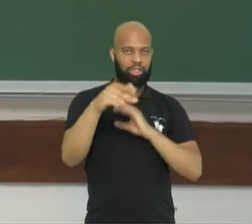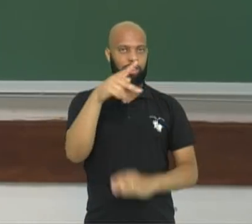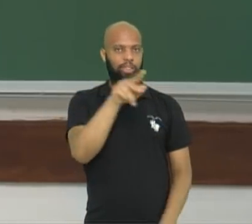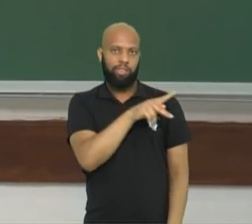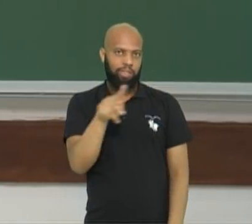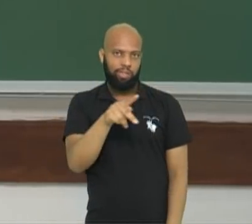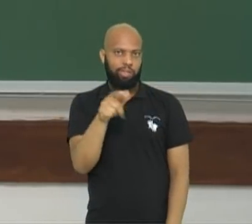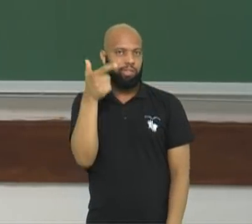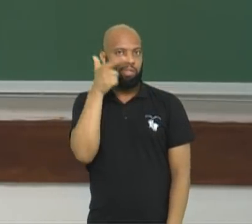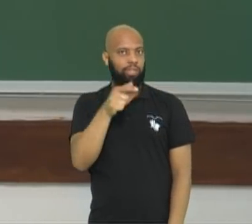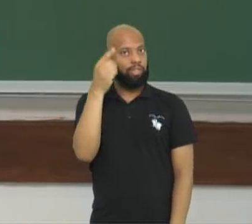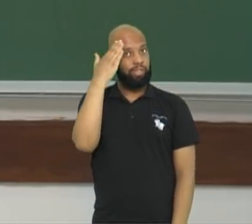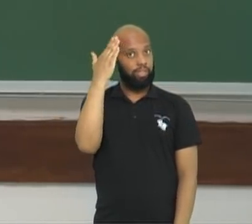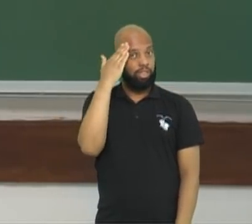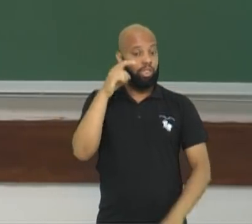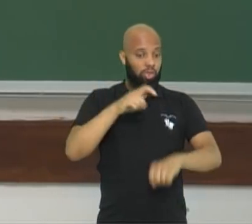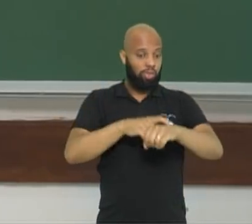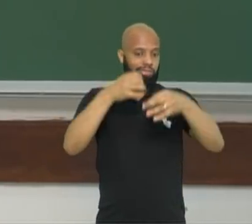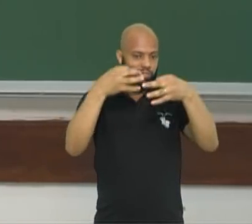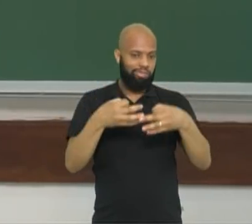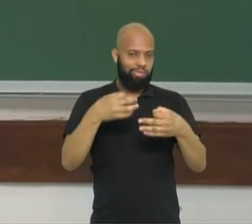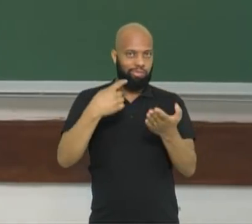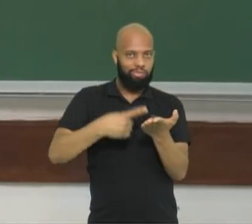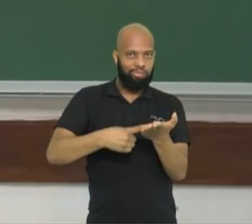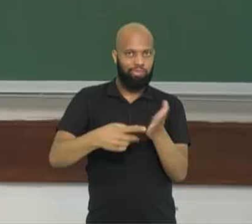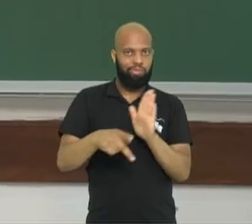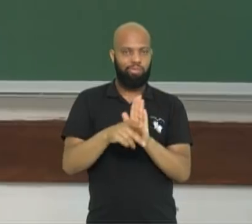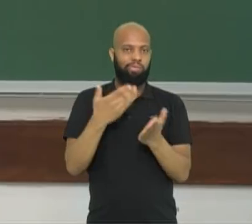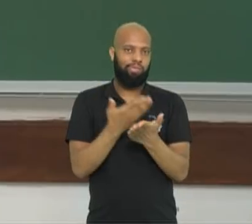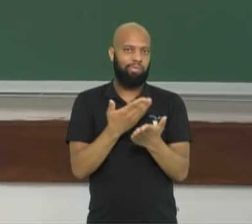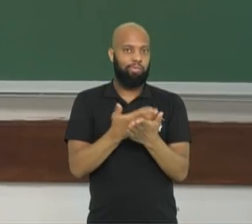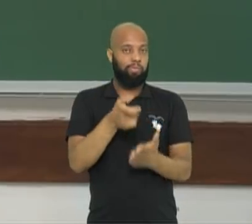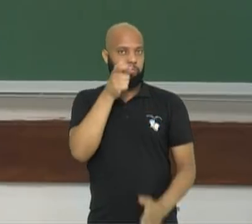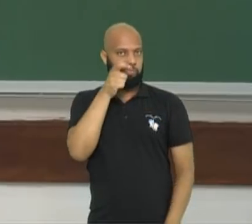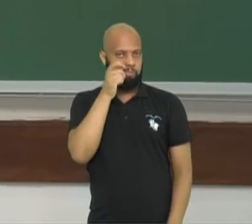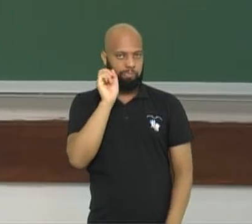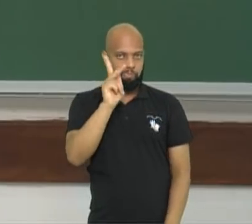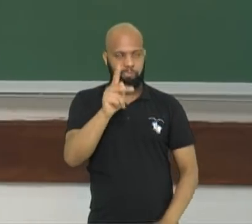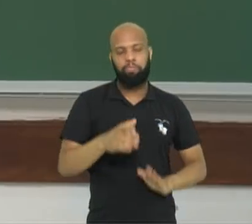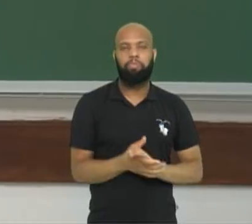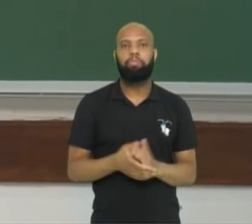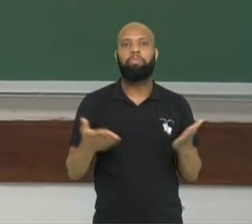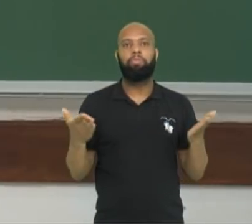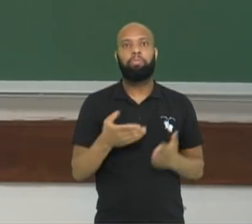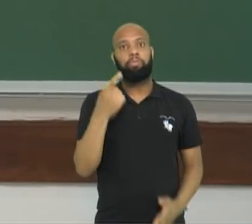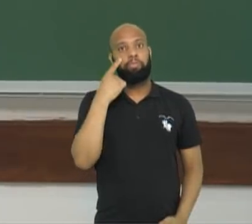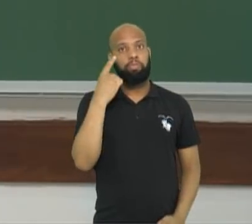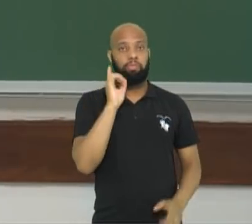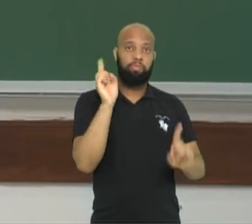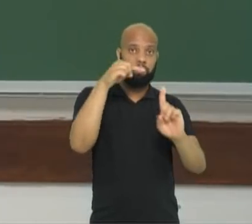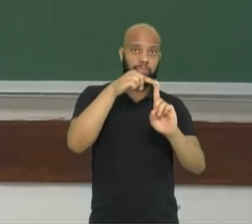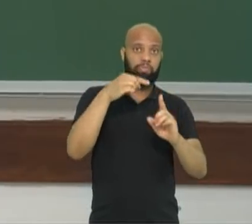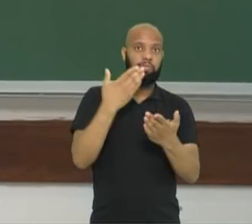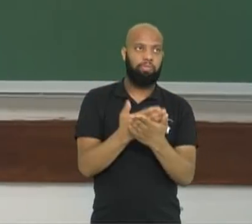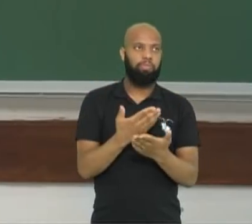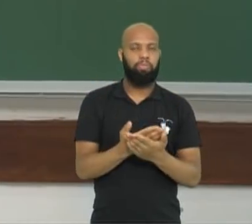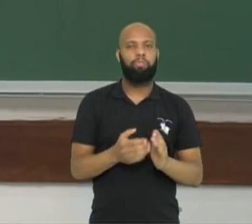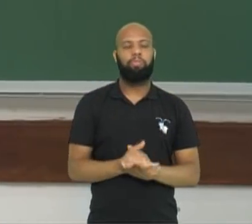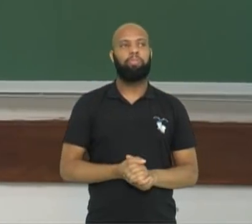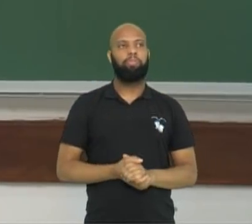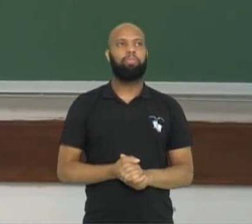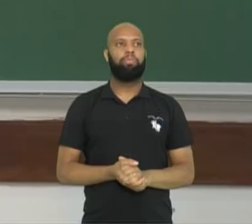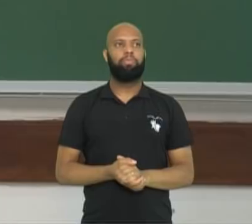né? E o horário combinado lá para a realização dessas aulas. Beleza? Então vamos ver os objetivos da aula? Vamos